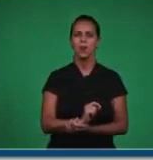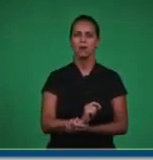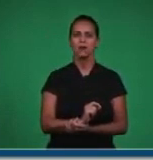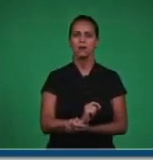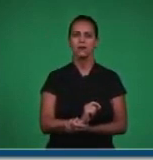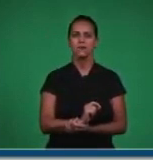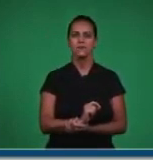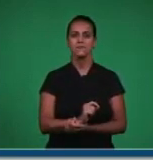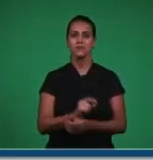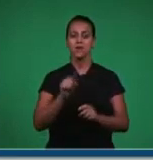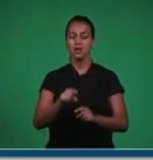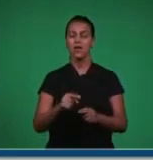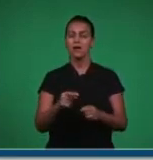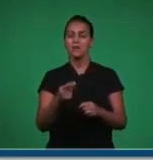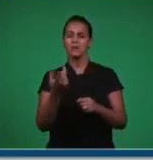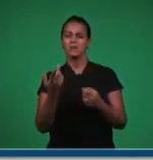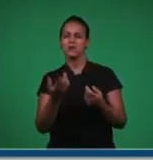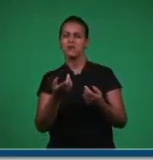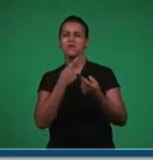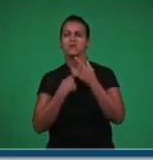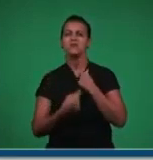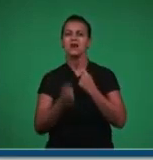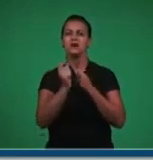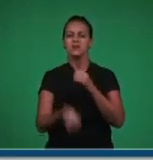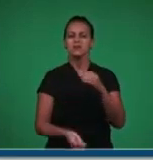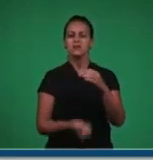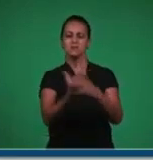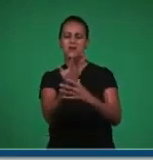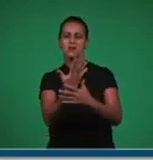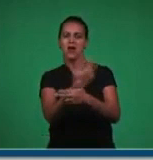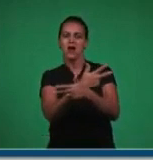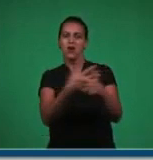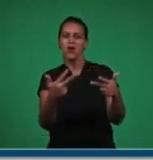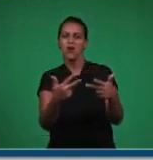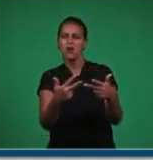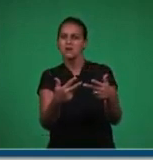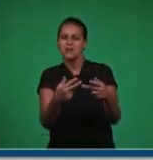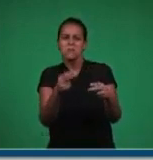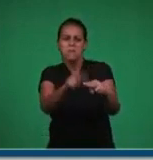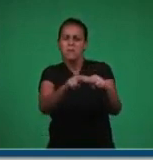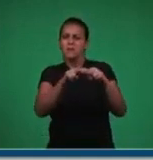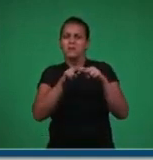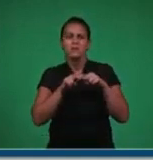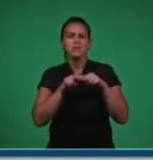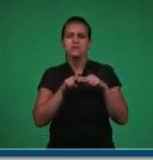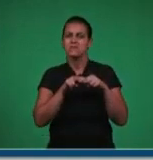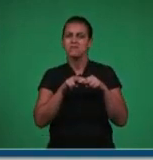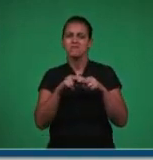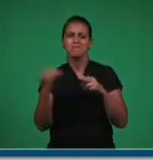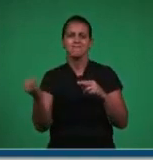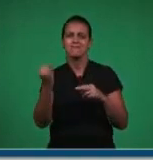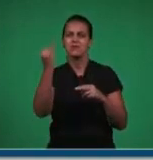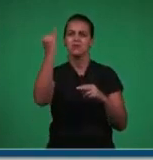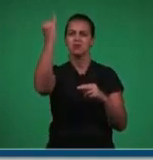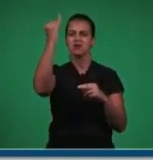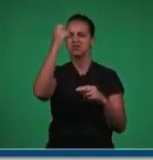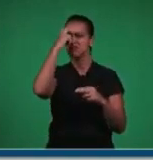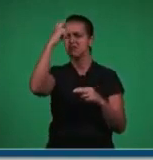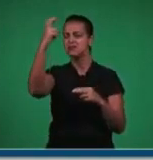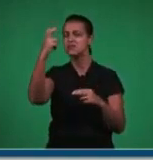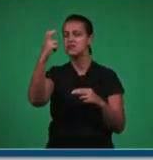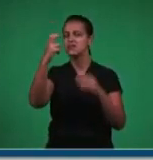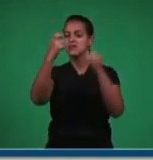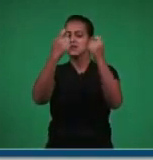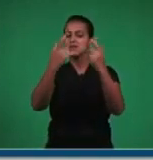a busca de causas inteligentes, que seriam necessárias para explicar toda a complexidade